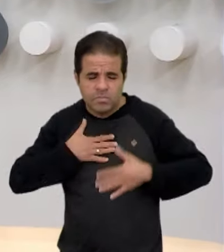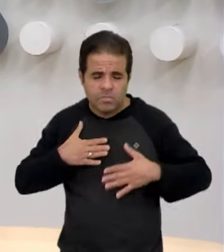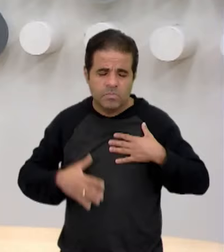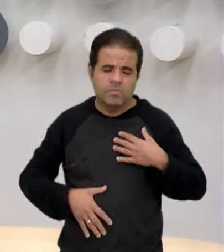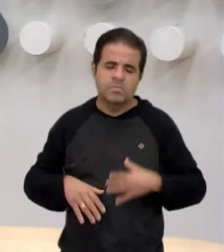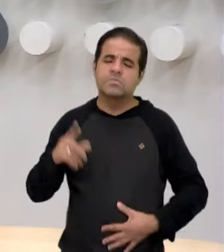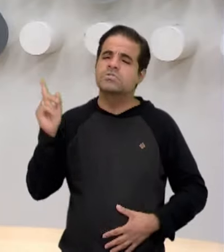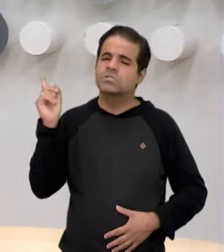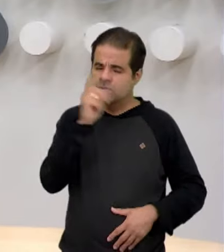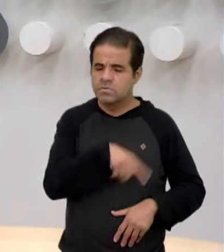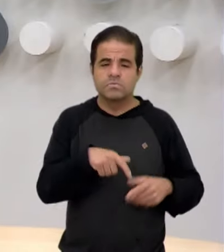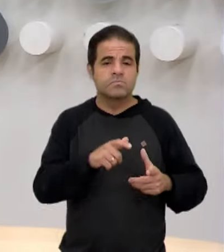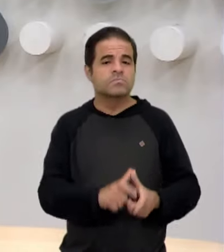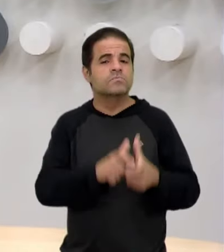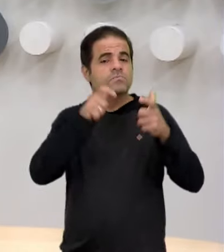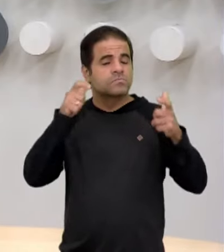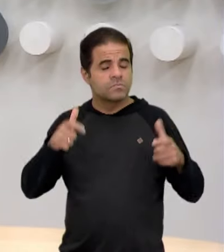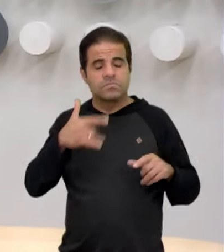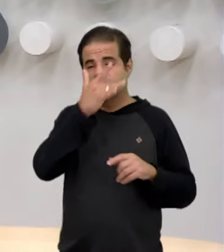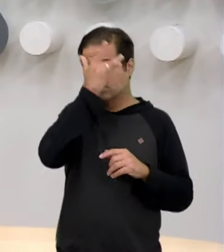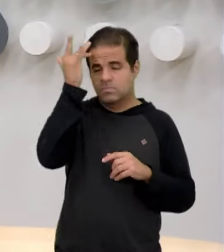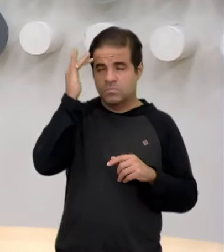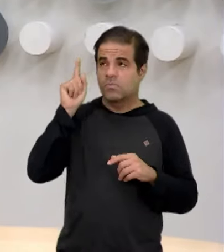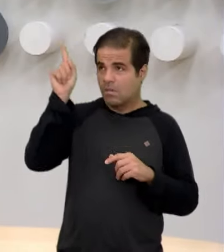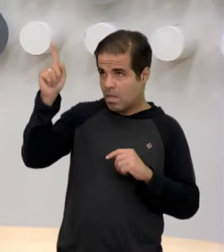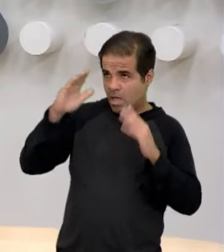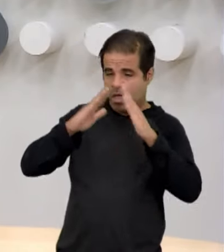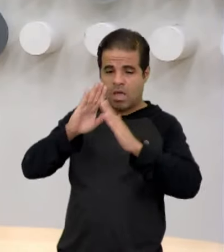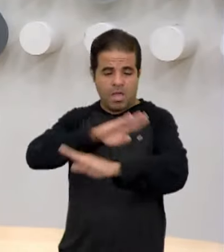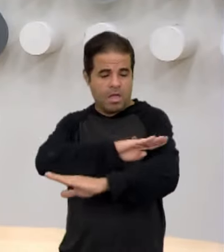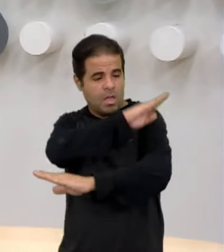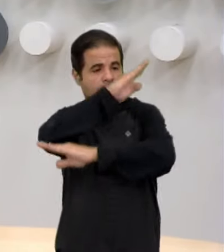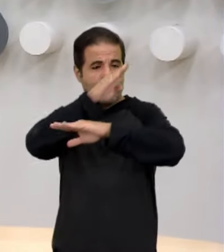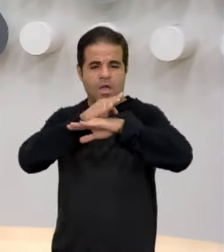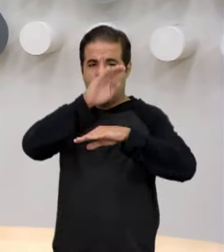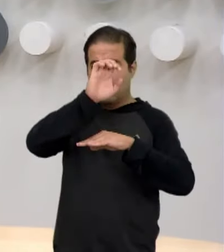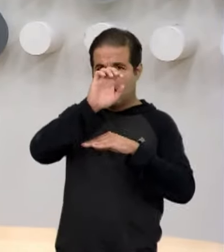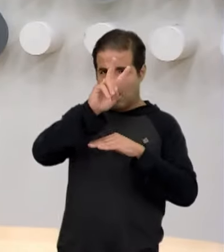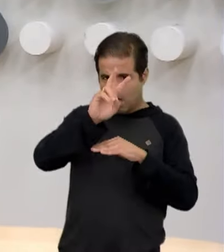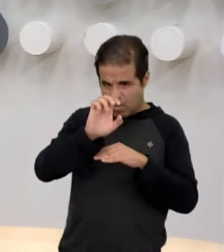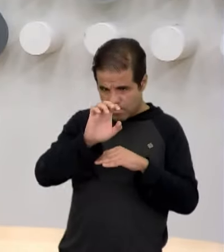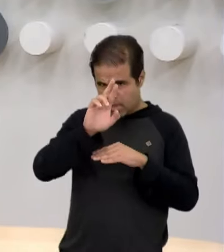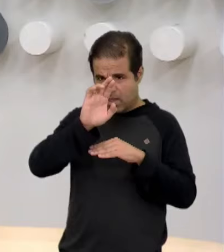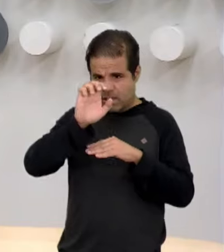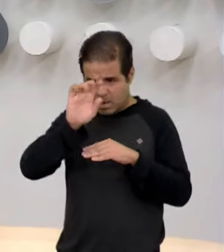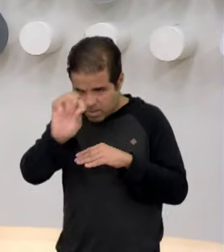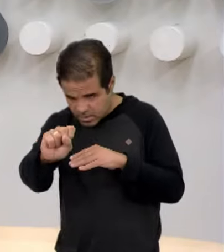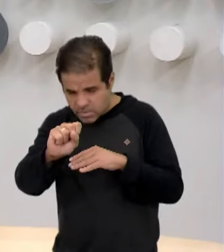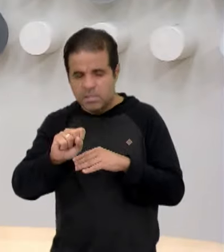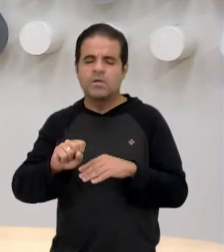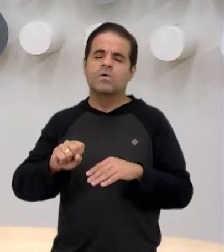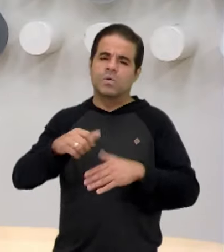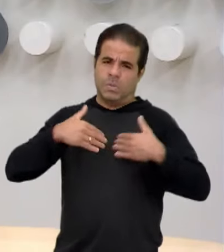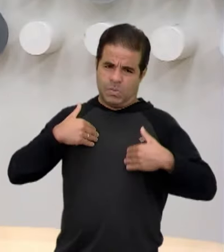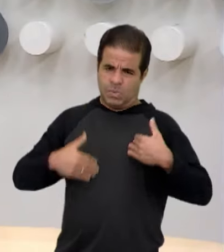Então, a maior parte das pessoas que morrem no Everest, elas acabam ficando lá mesmo. Então, os corpos